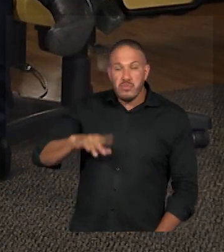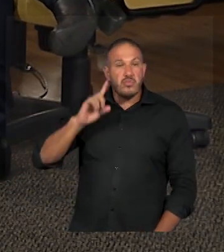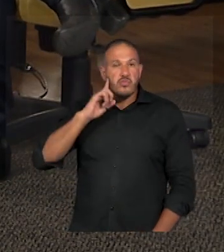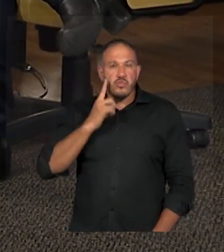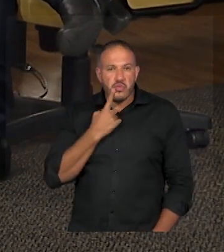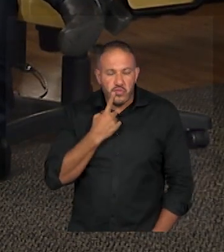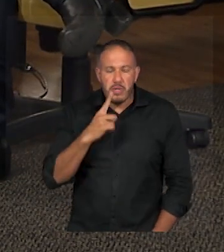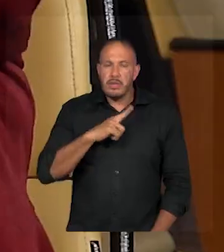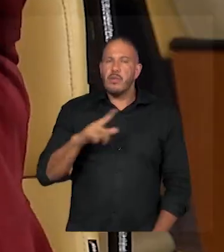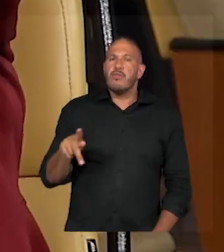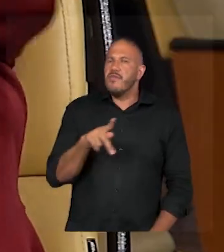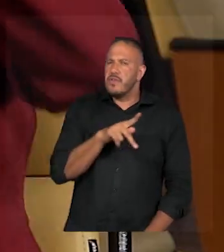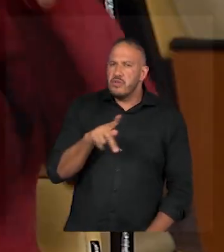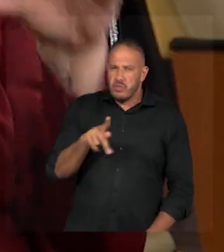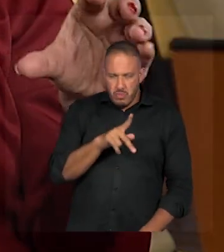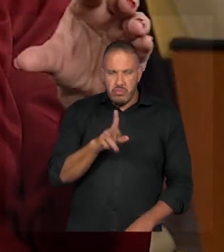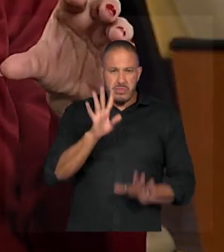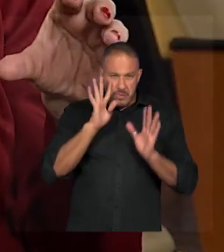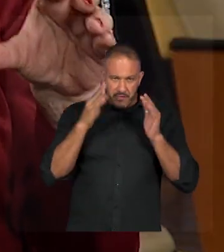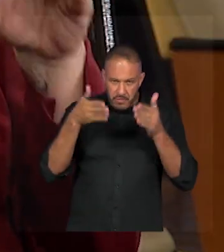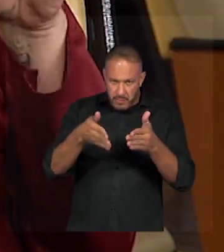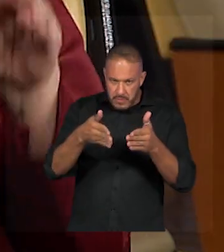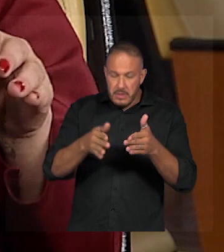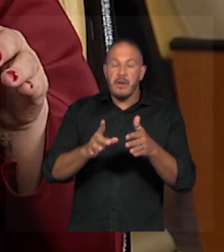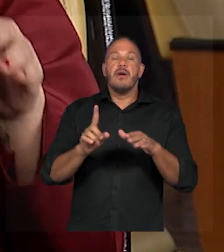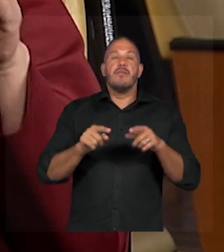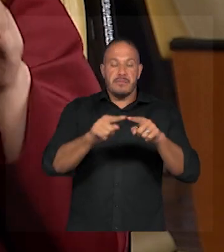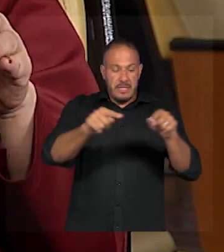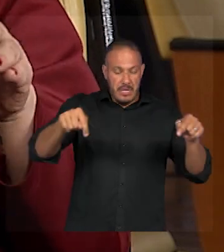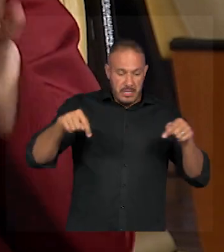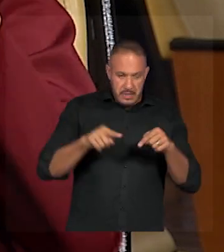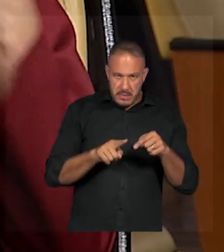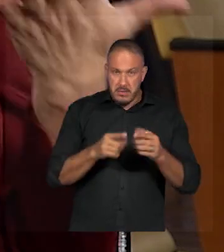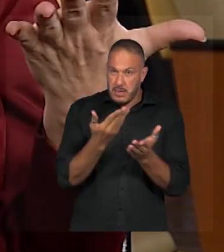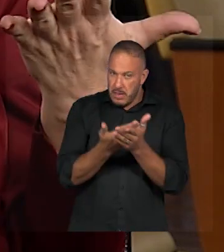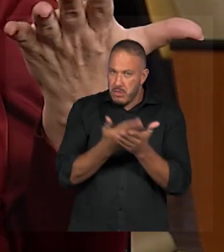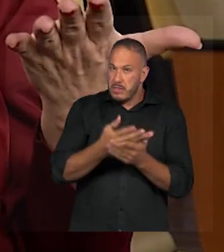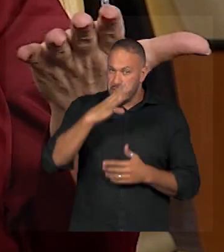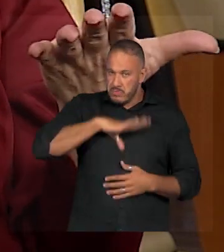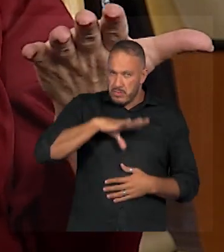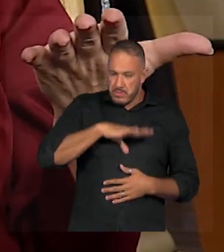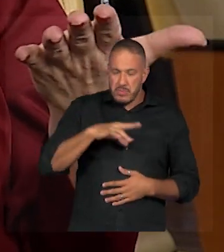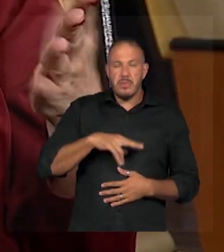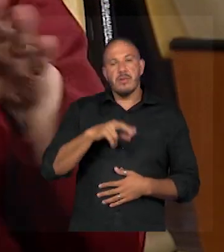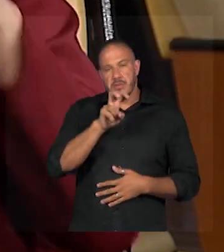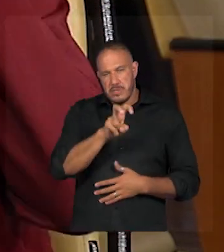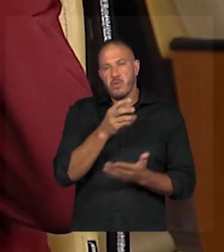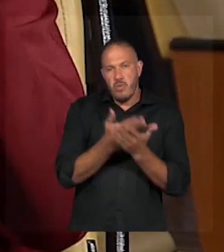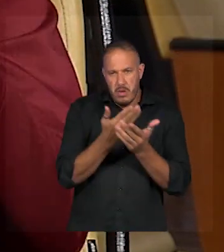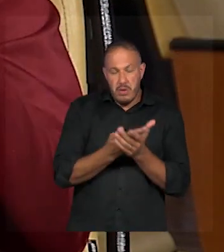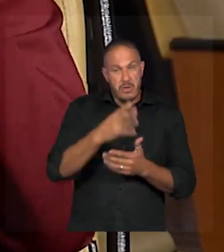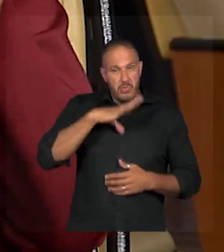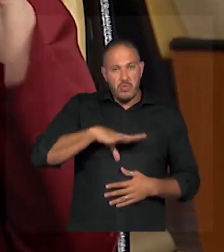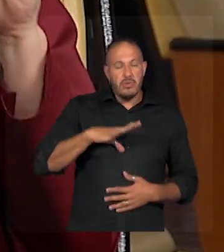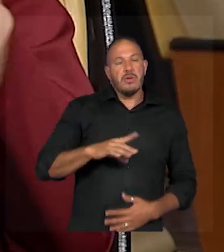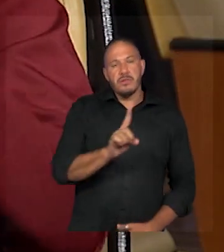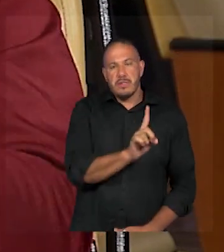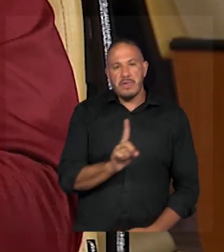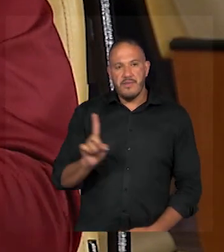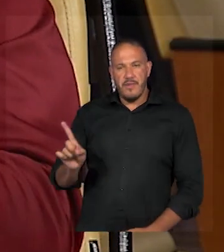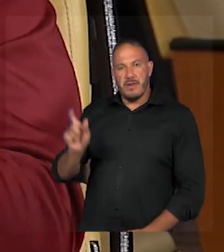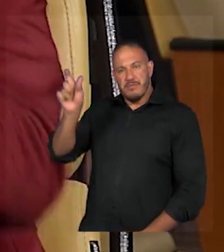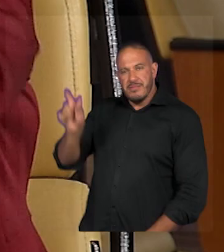professor especializado. Ele sai da sala regular, na aula de português, as 5 aulas da grade, e vai com um